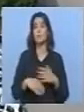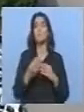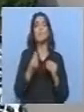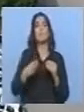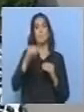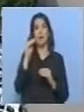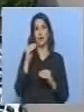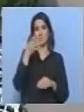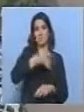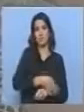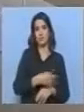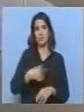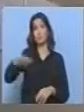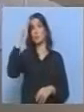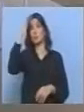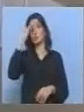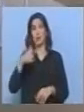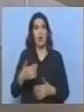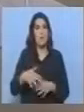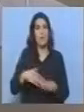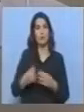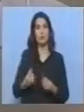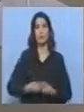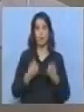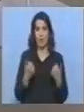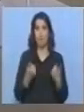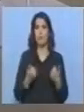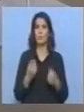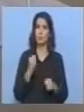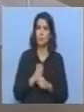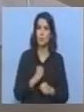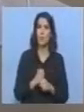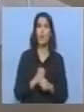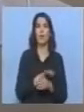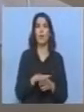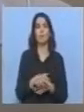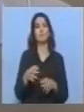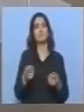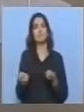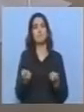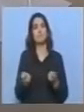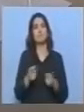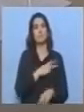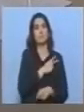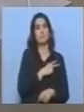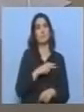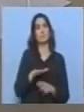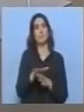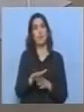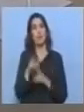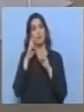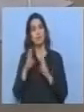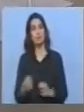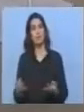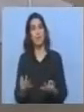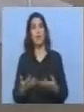aquilo do que os nossos melhores sonhos dessa época. Foi feito muito trabalho no campo da gestão das universidades, no campo da investigação.